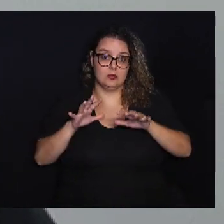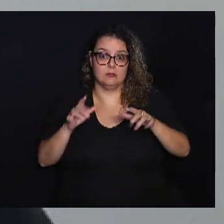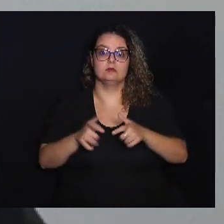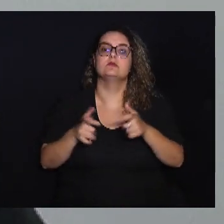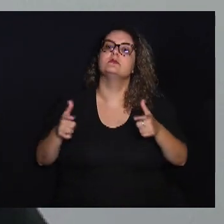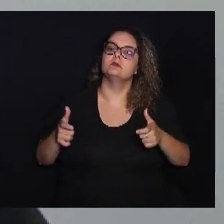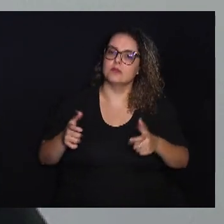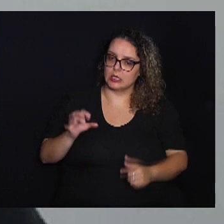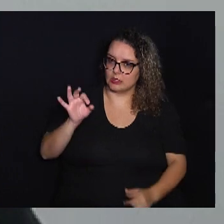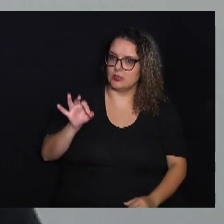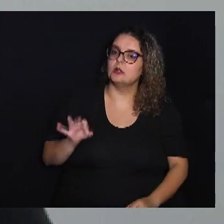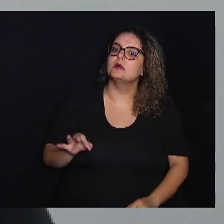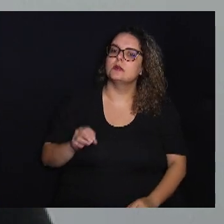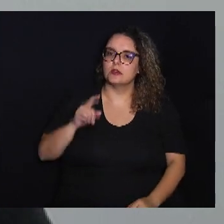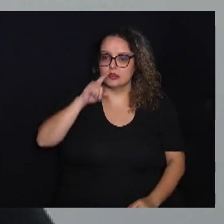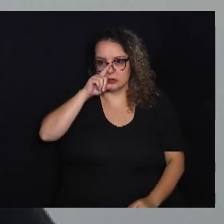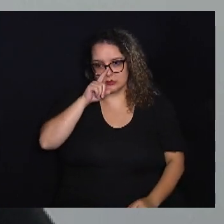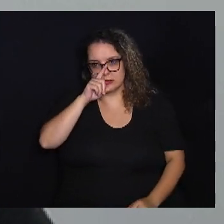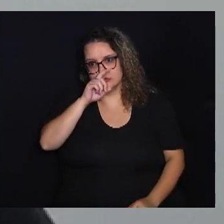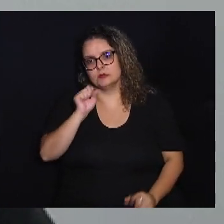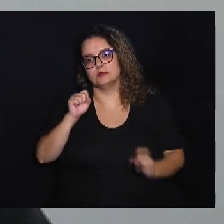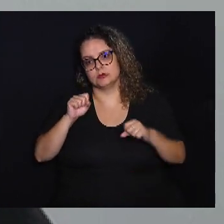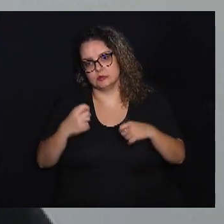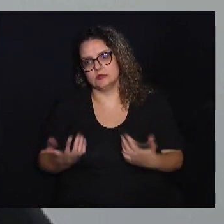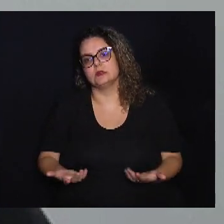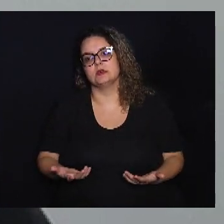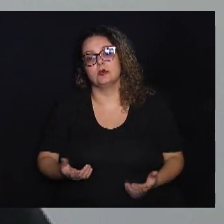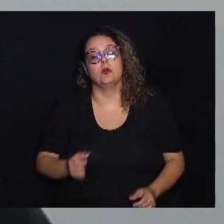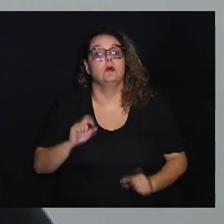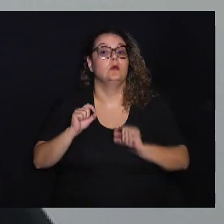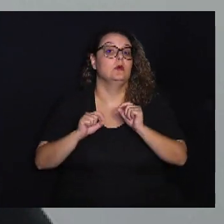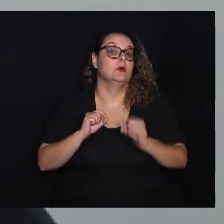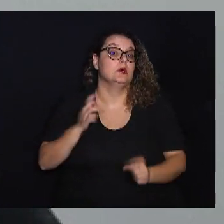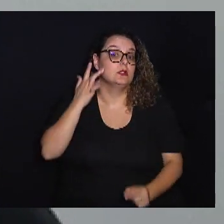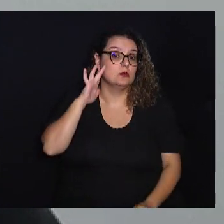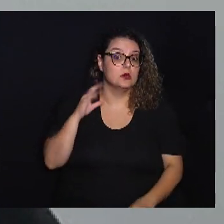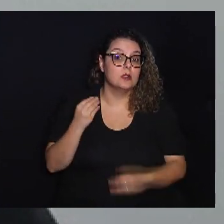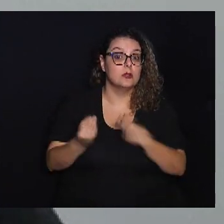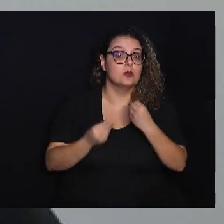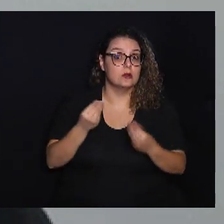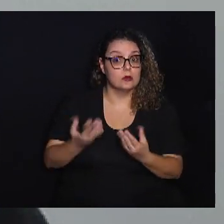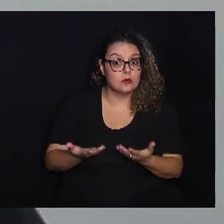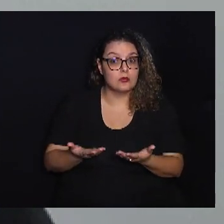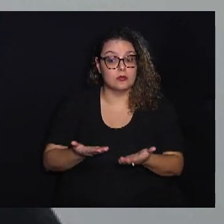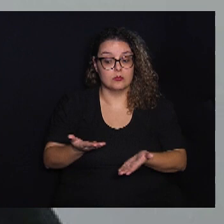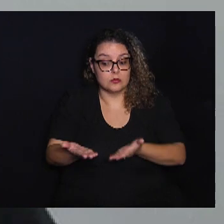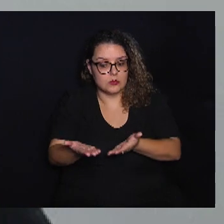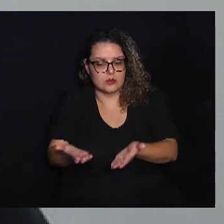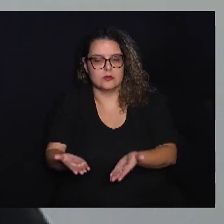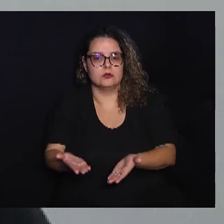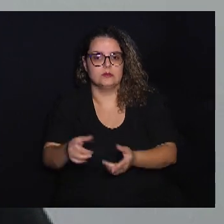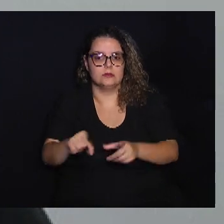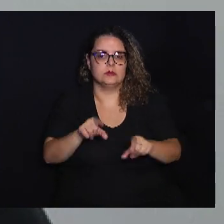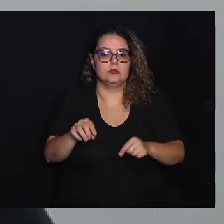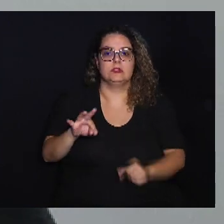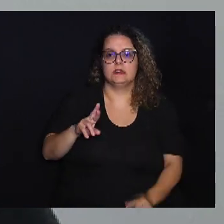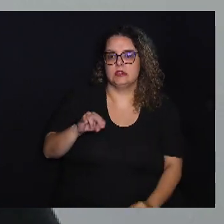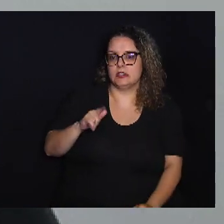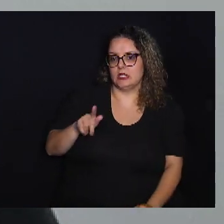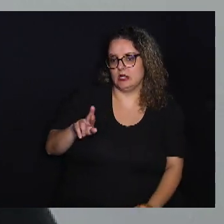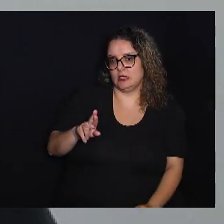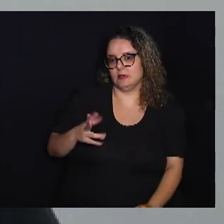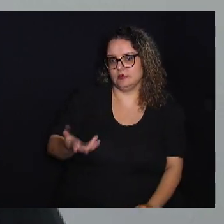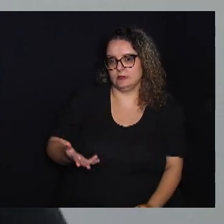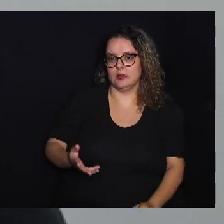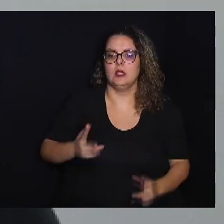triagem, igual a gente tem a mamografia, por exemplo, nós já temos formas de prevenção, né, de triagem de câncer de pulmão